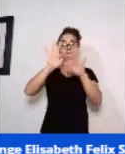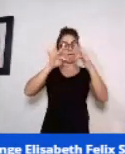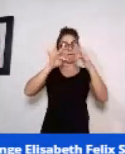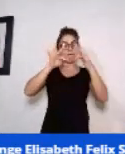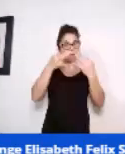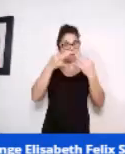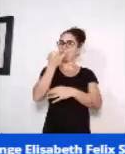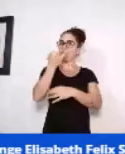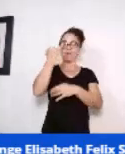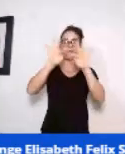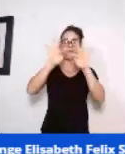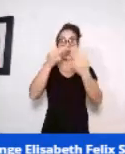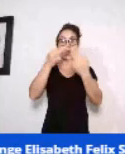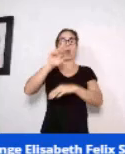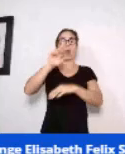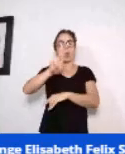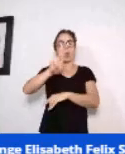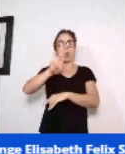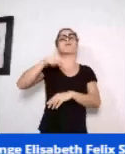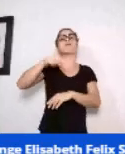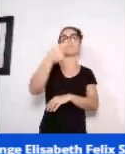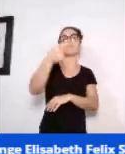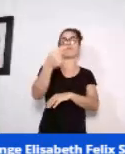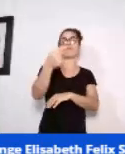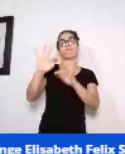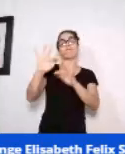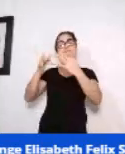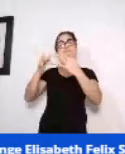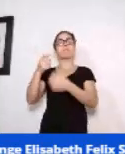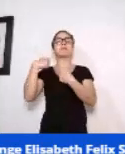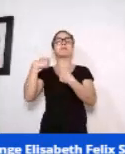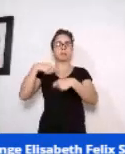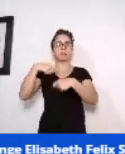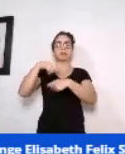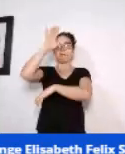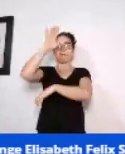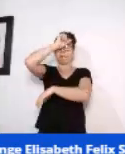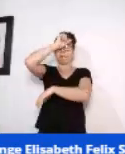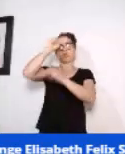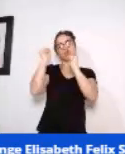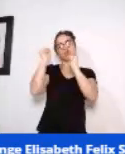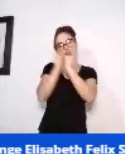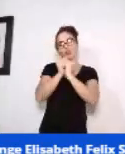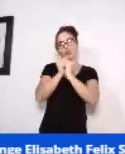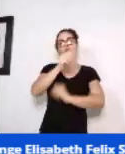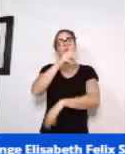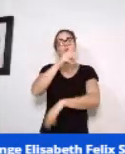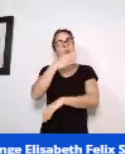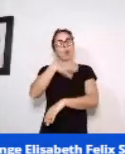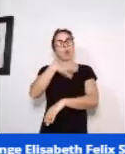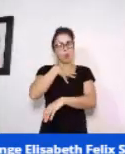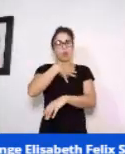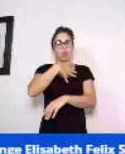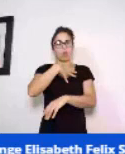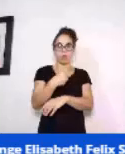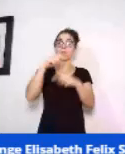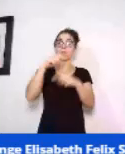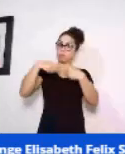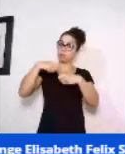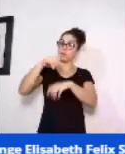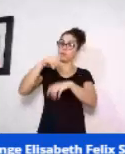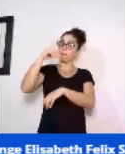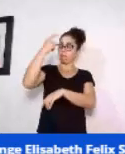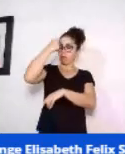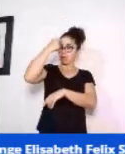os pais necessitam, muitas vezes, de aprender junto com o filho. Então, nós temos que pensar nessa situação também. Então,